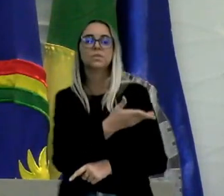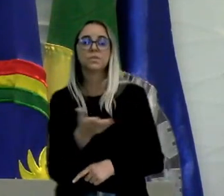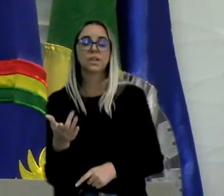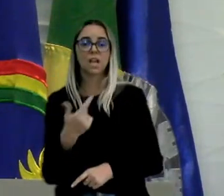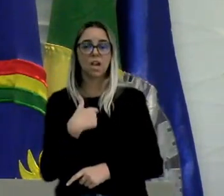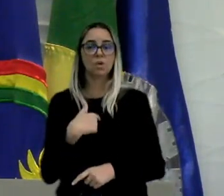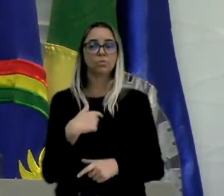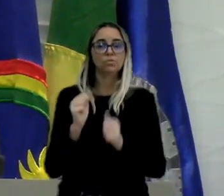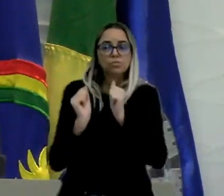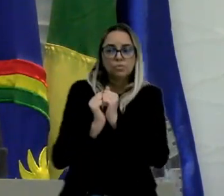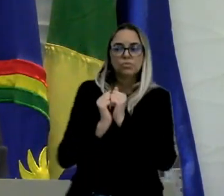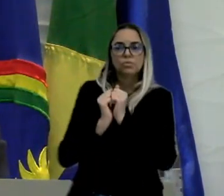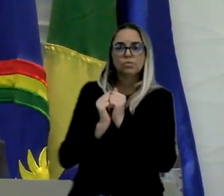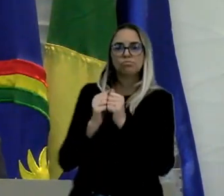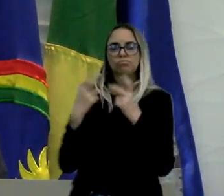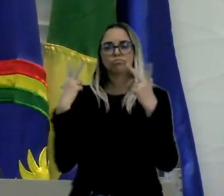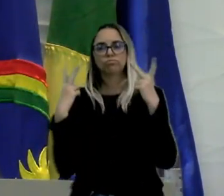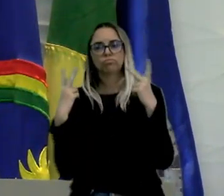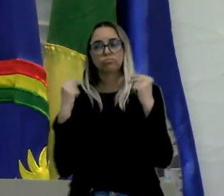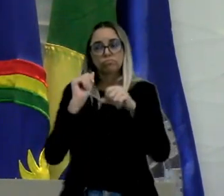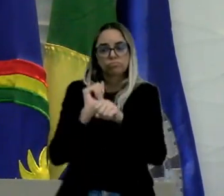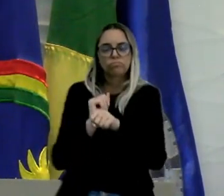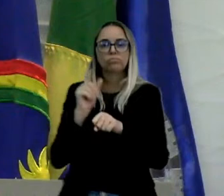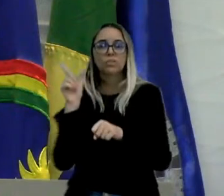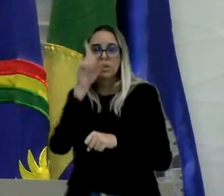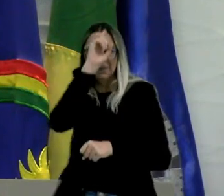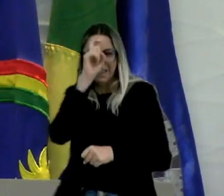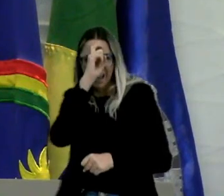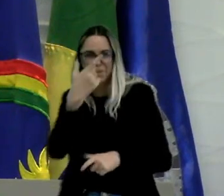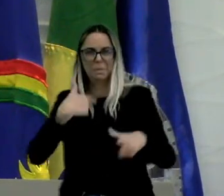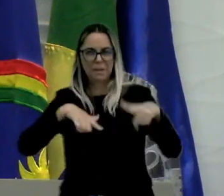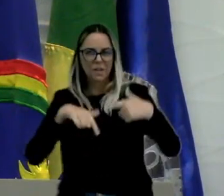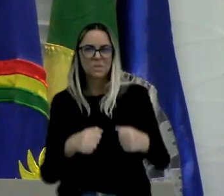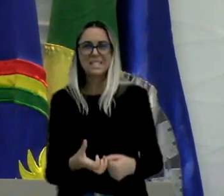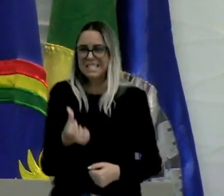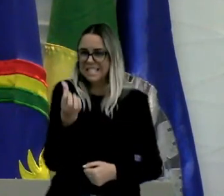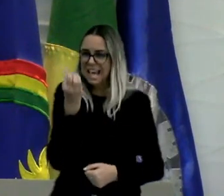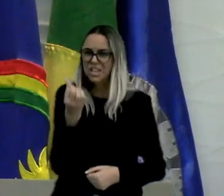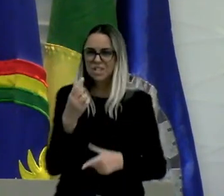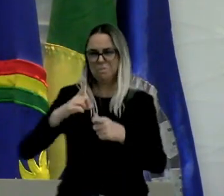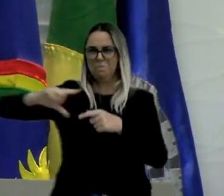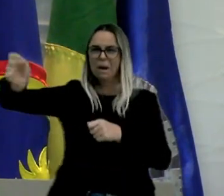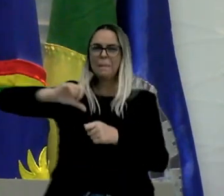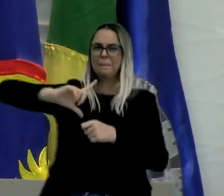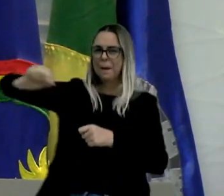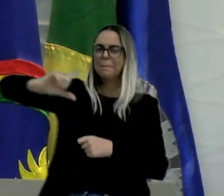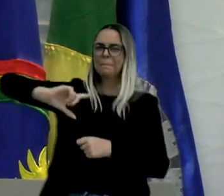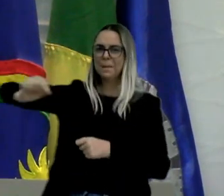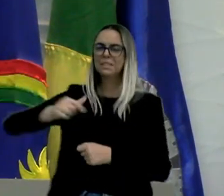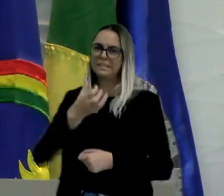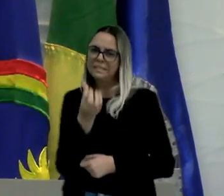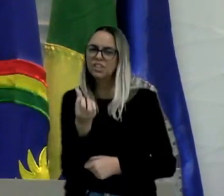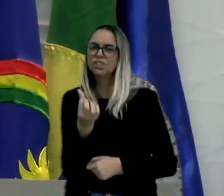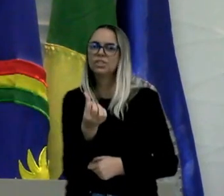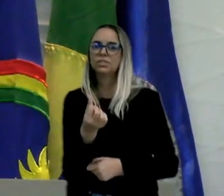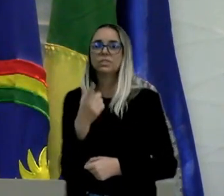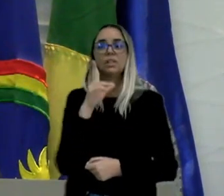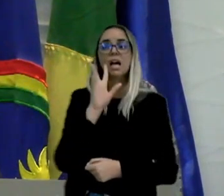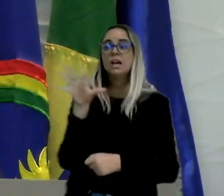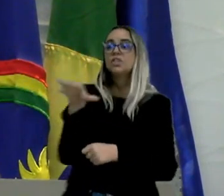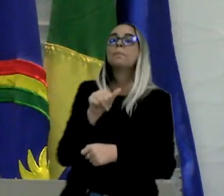motorista teve seis transferências de gestantes seis se contrata enfermeira